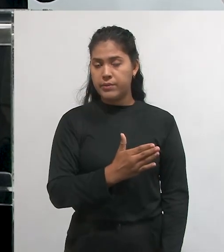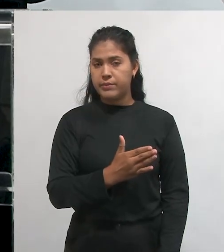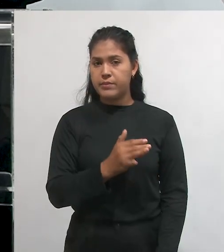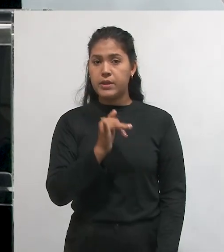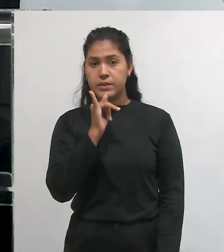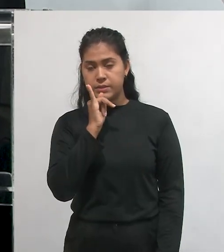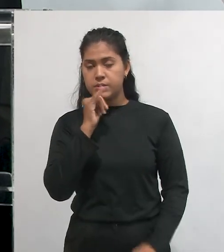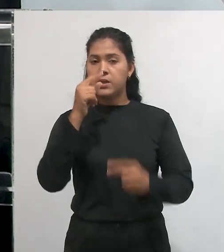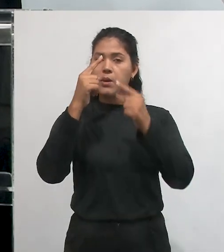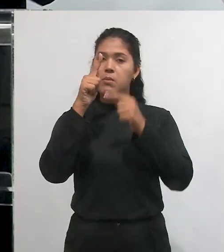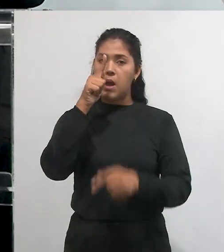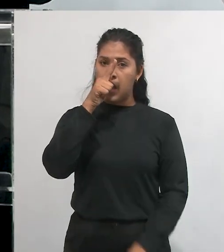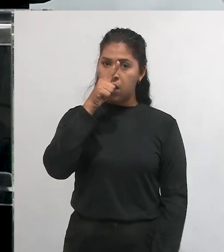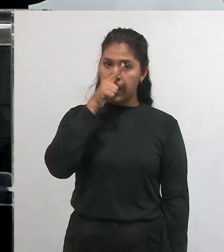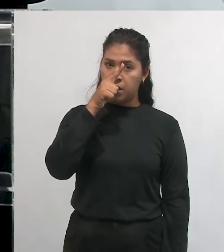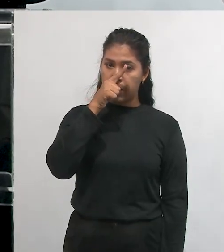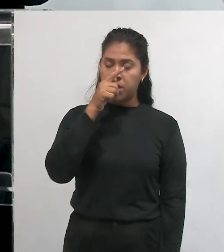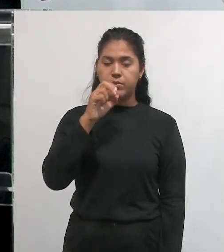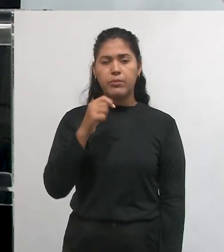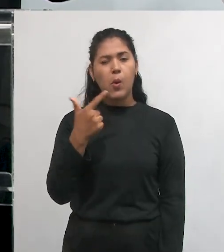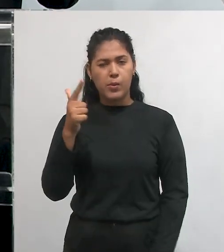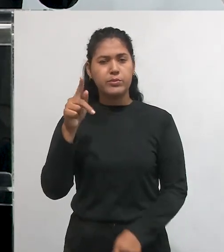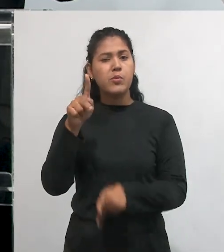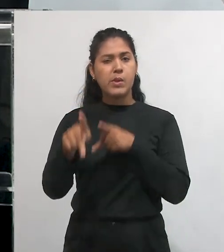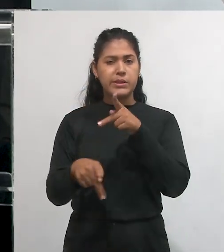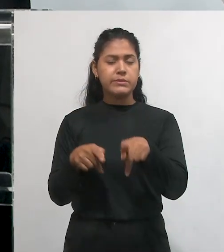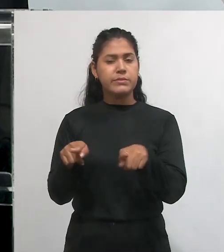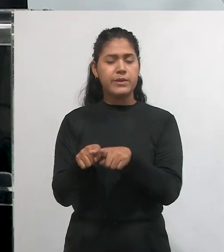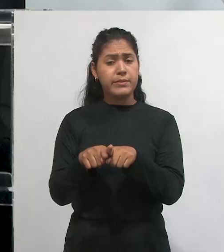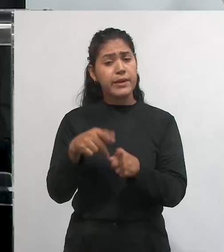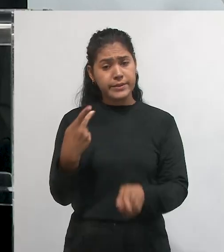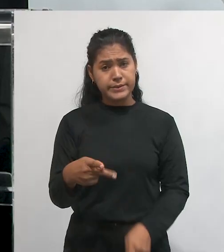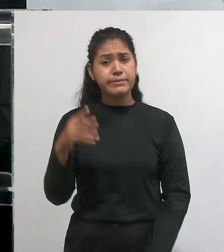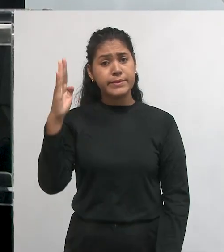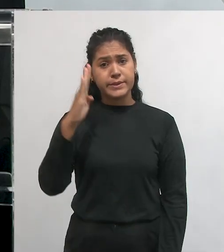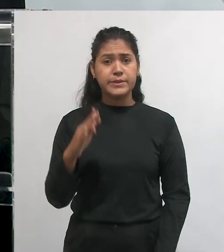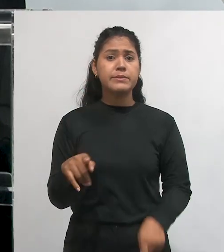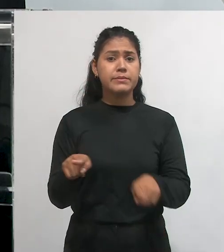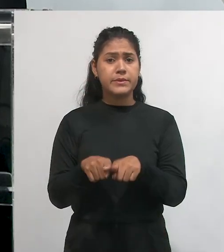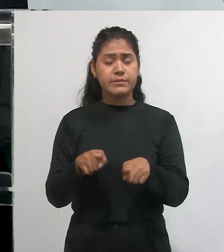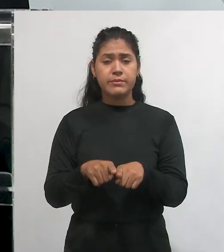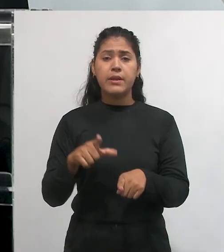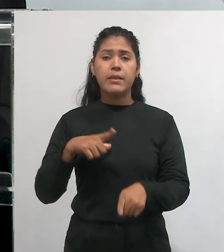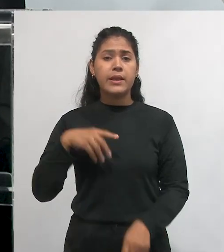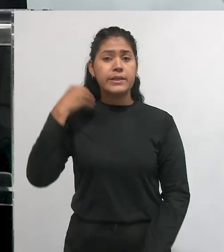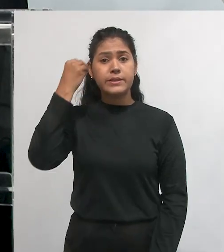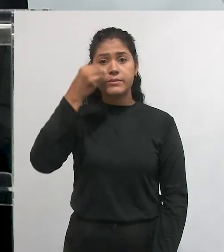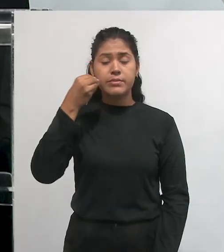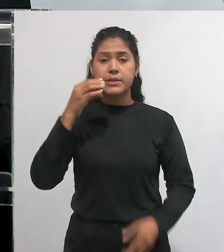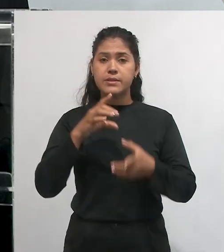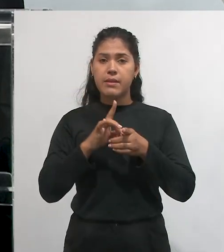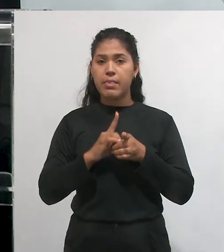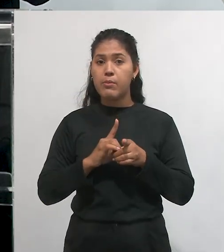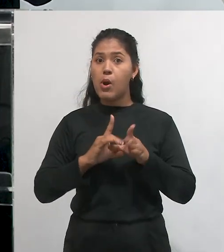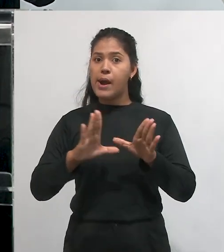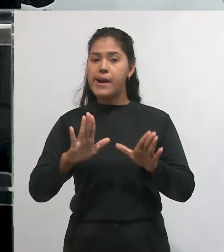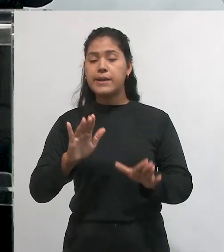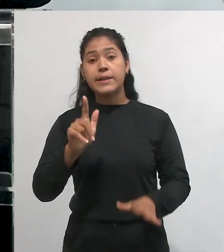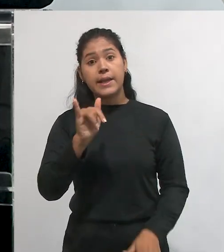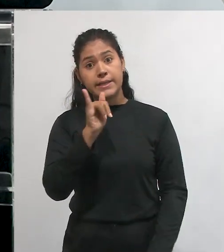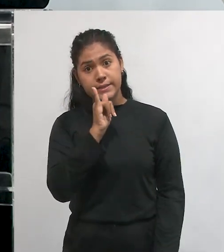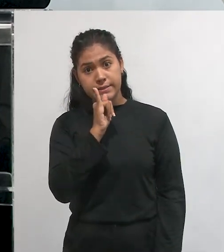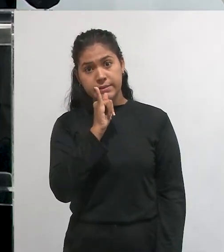os gregos faziam, outros povos. Aqui mesmo no Brasil nós temos experiências democráticas, por exemplo, o Zumbi do Palmares, os